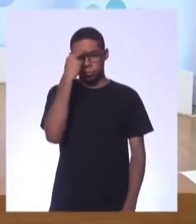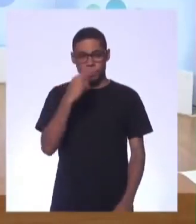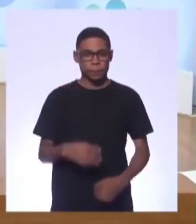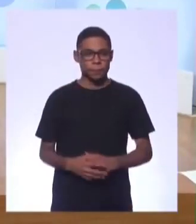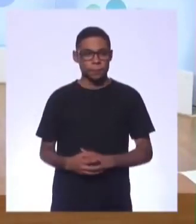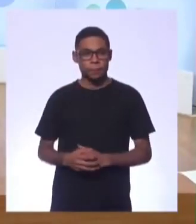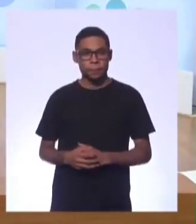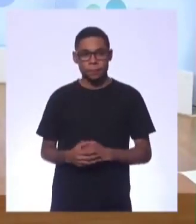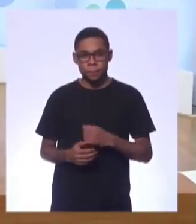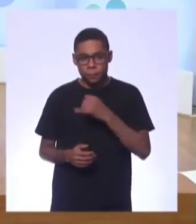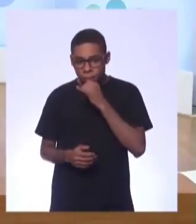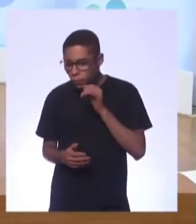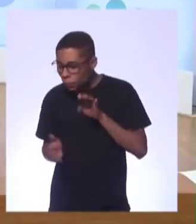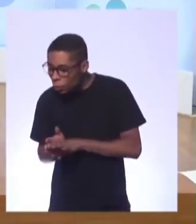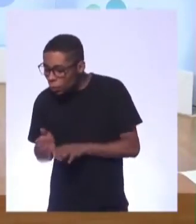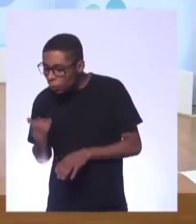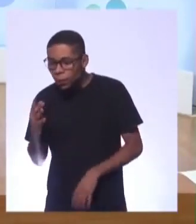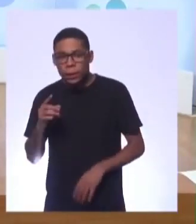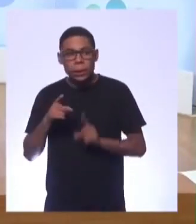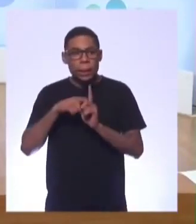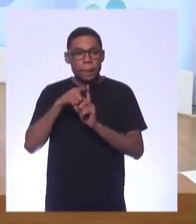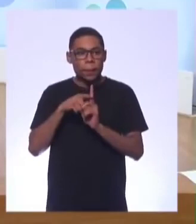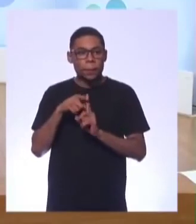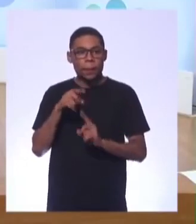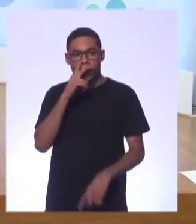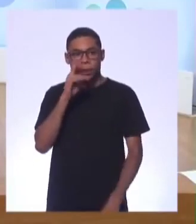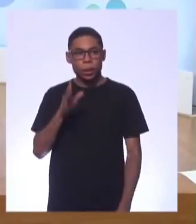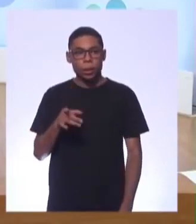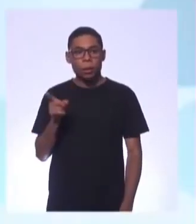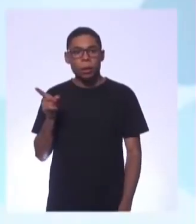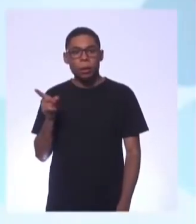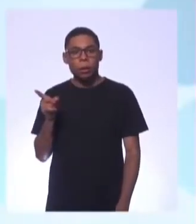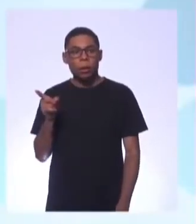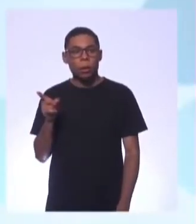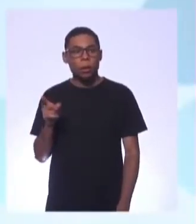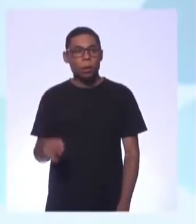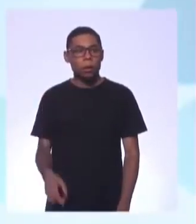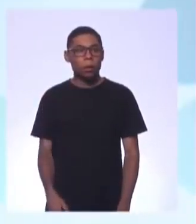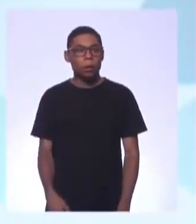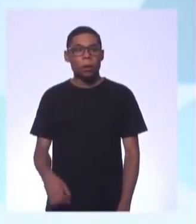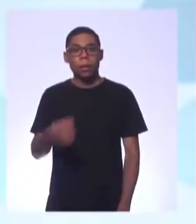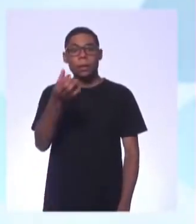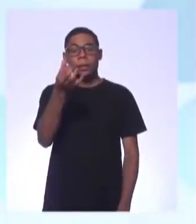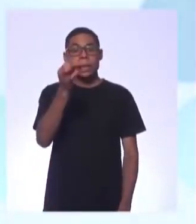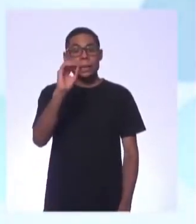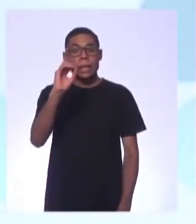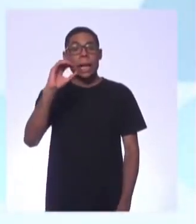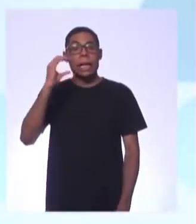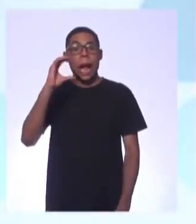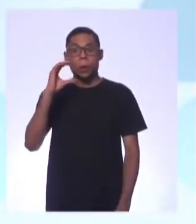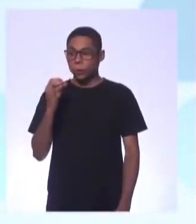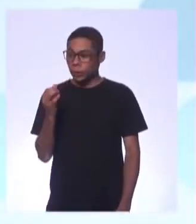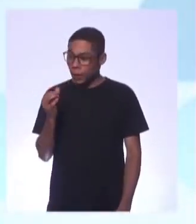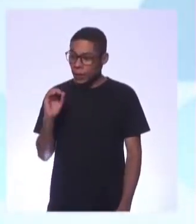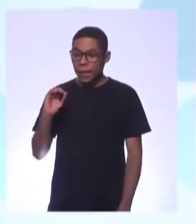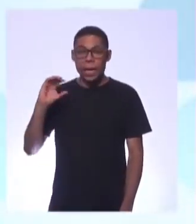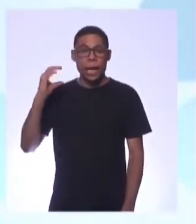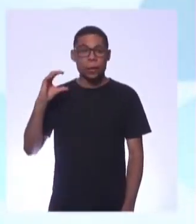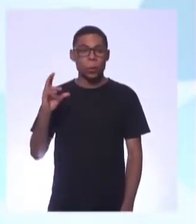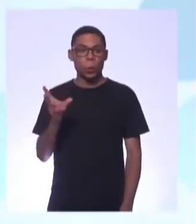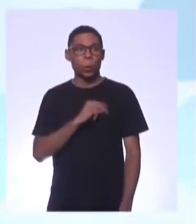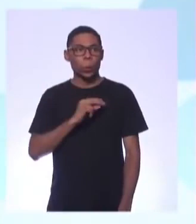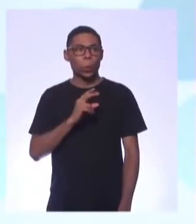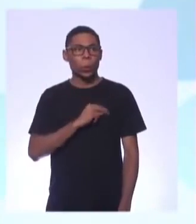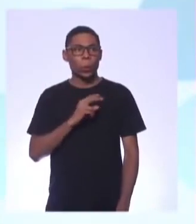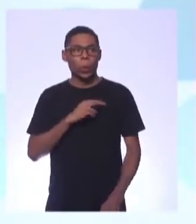já? A praia aqui já está aqui a praticamente 60 graus Celsius, pessoal. Tá